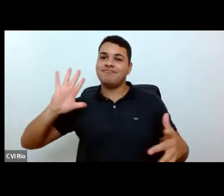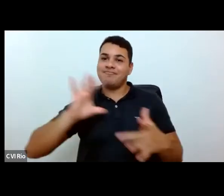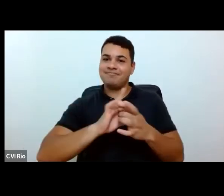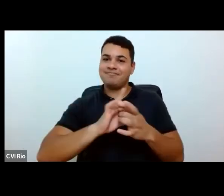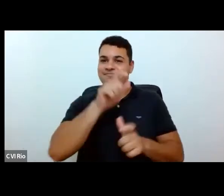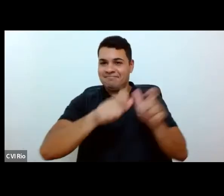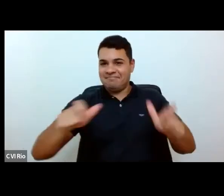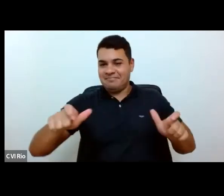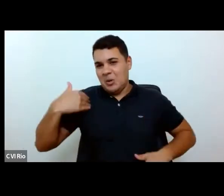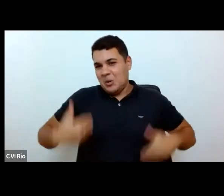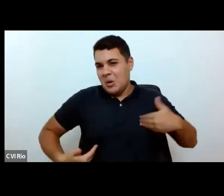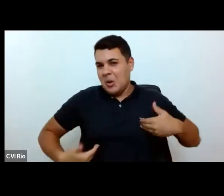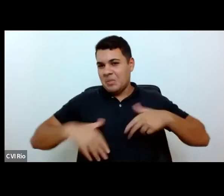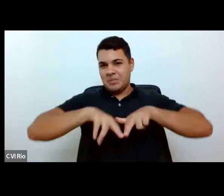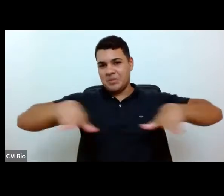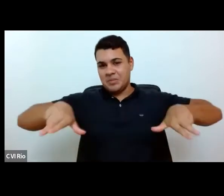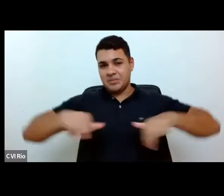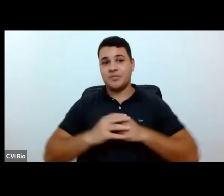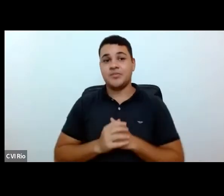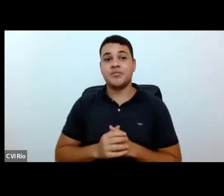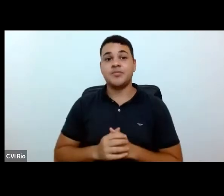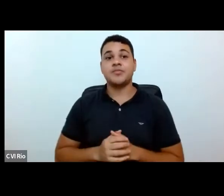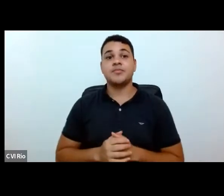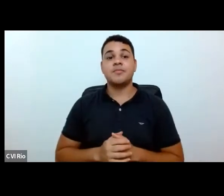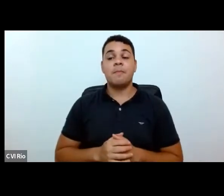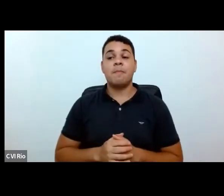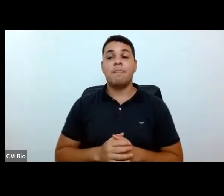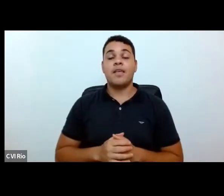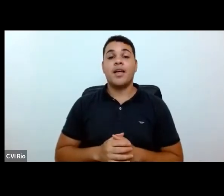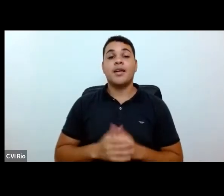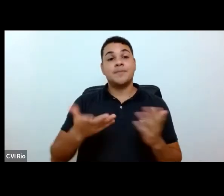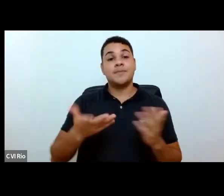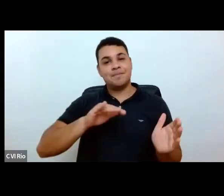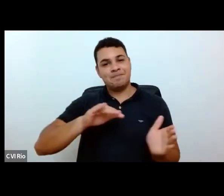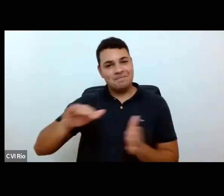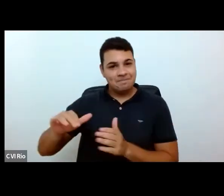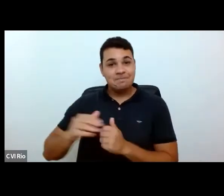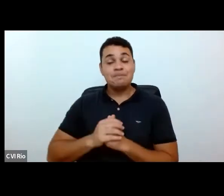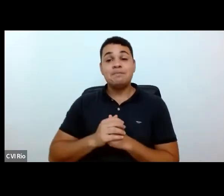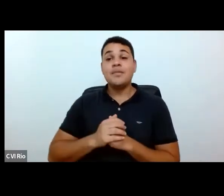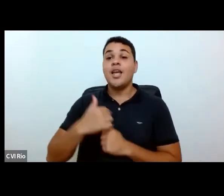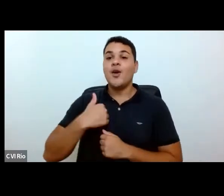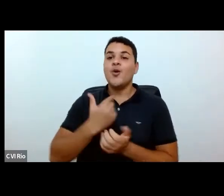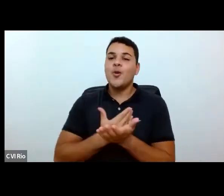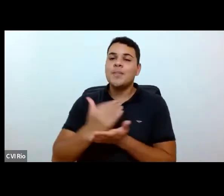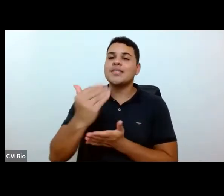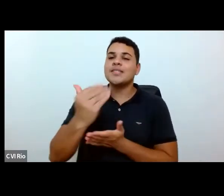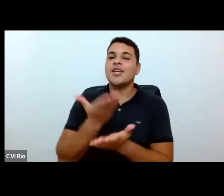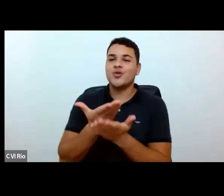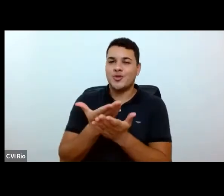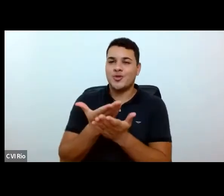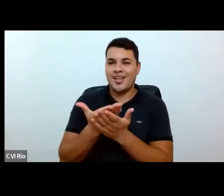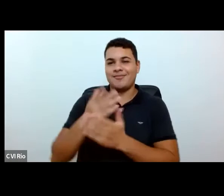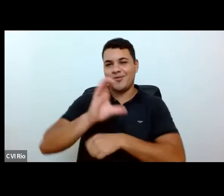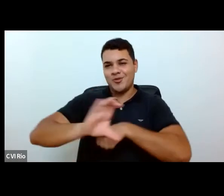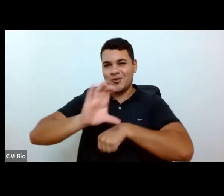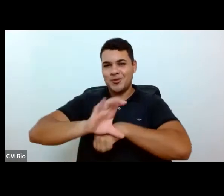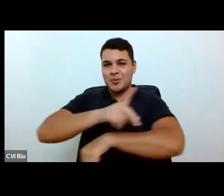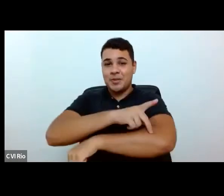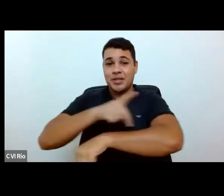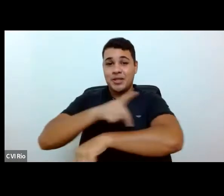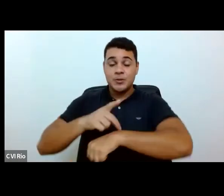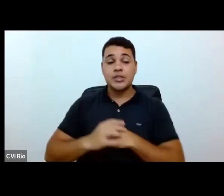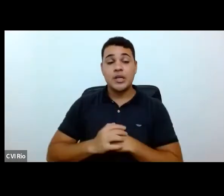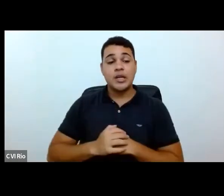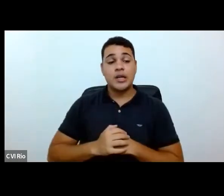coisas, né? Mas caminhando aqui, depois que eu começo a estudar pedagogia, eu percebo a importância de dar uma